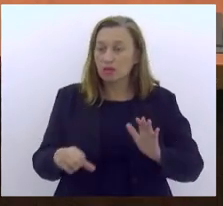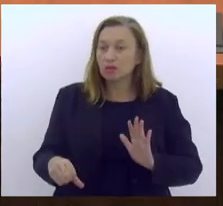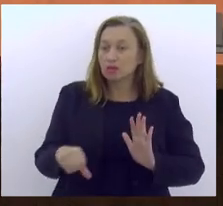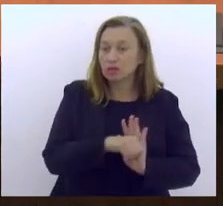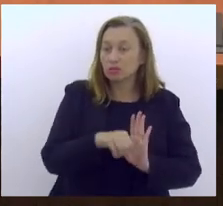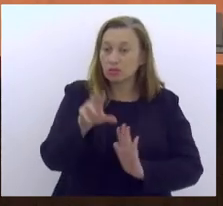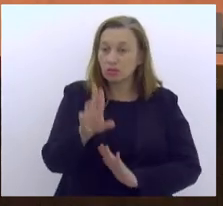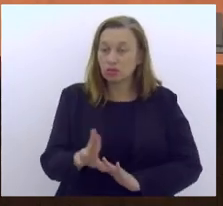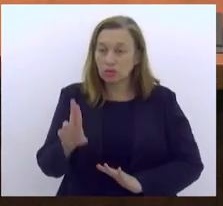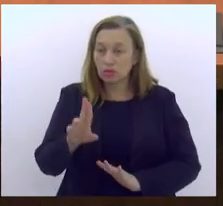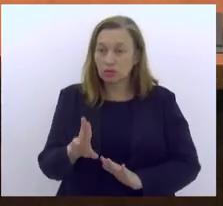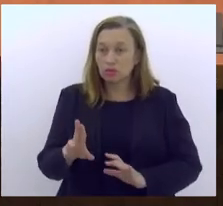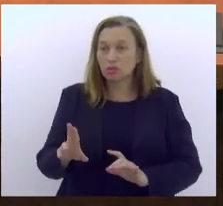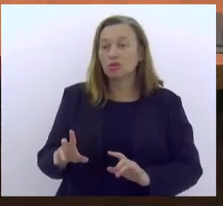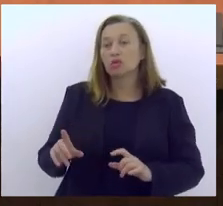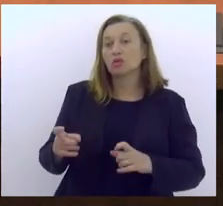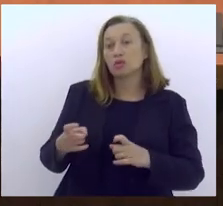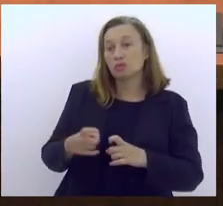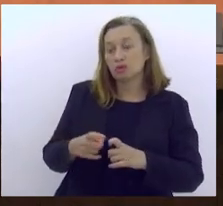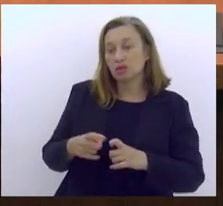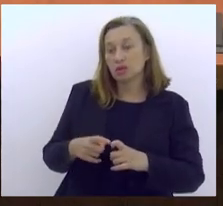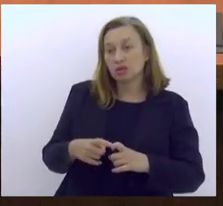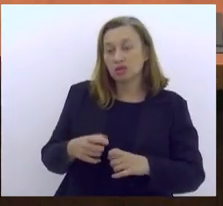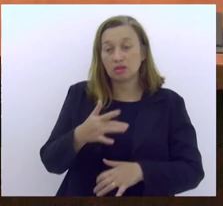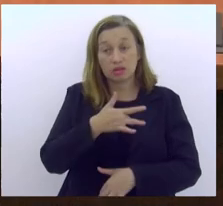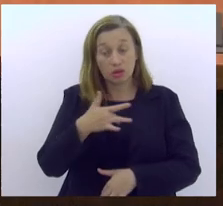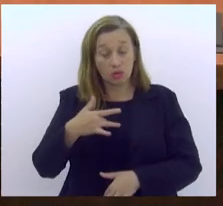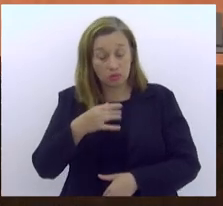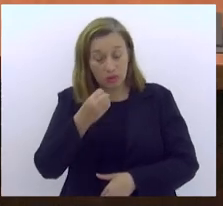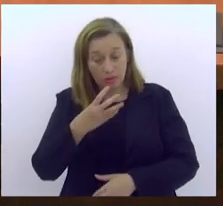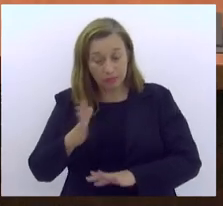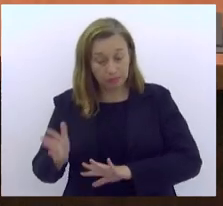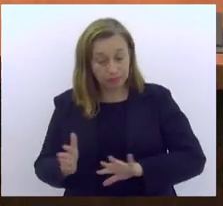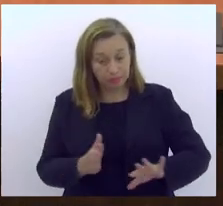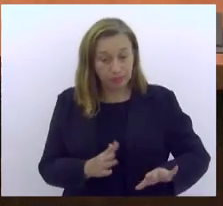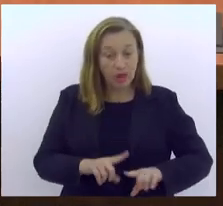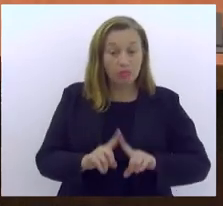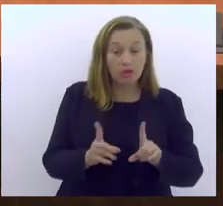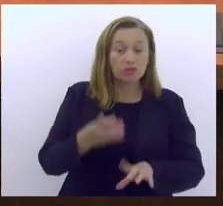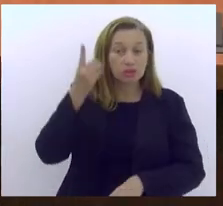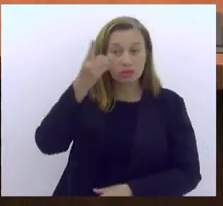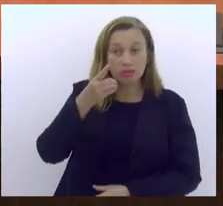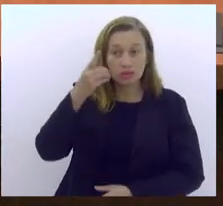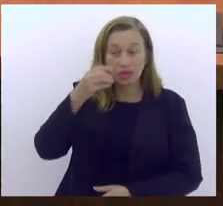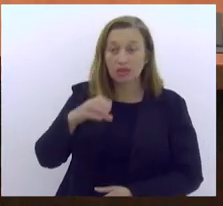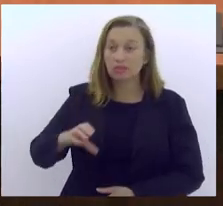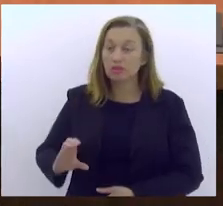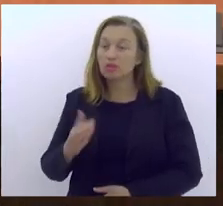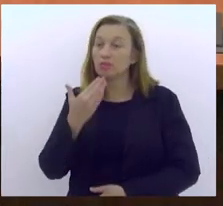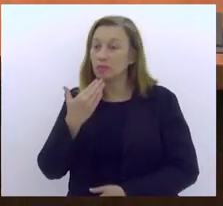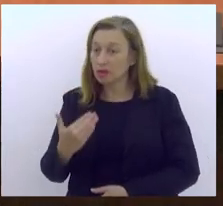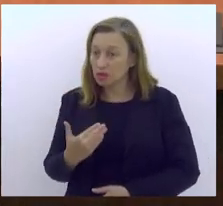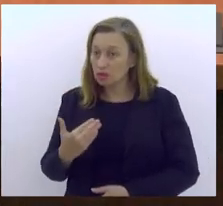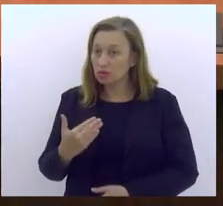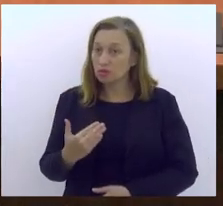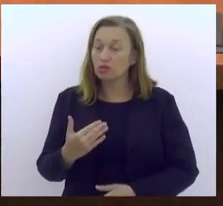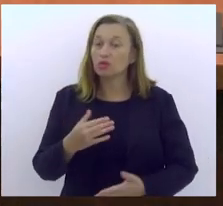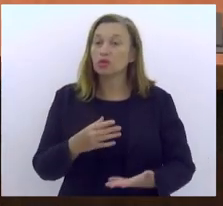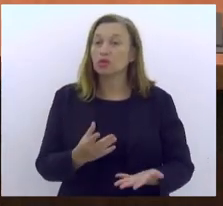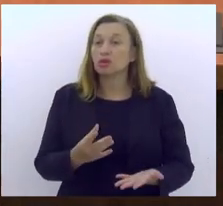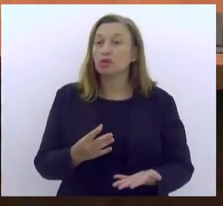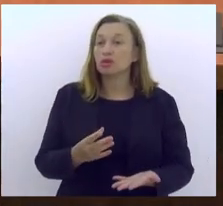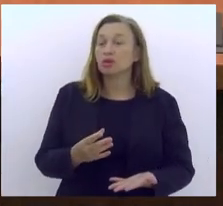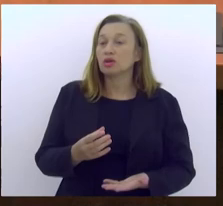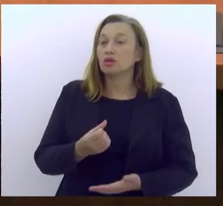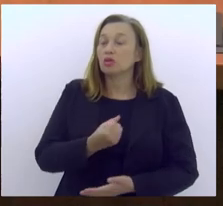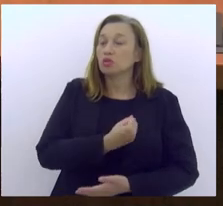do usuário de um medicamento que está usando para ficar bem da saúde. Mas o deputado Carlos Mink nos solicitou, devido ao baixo quórum,